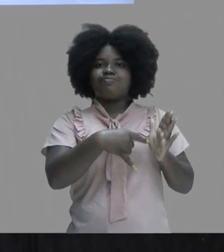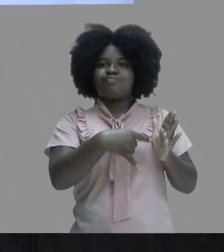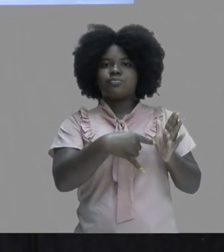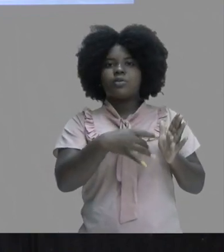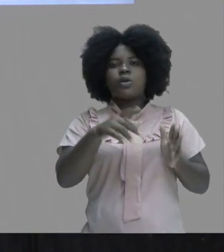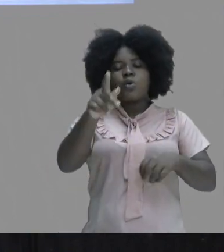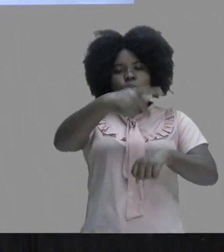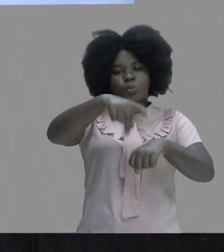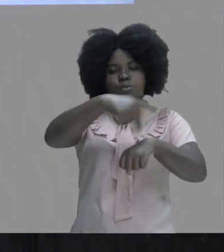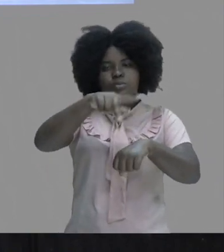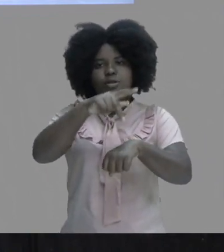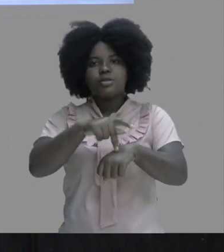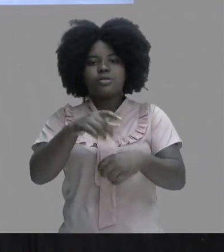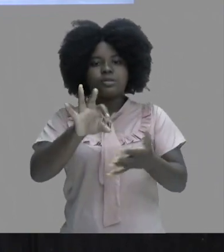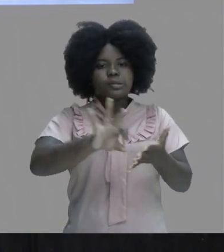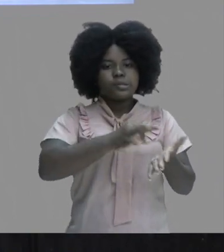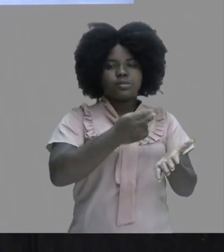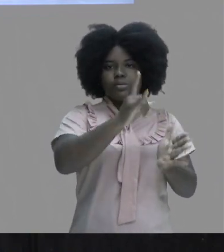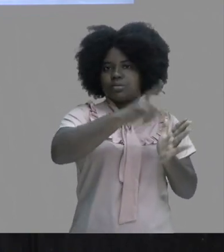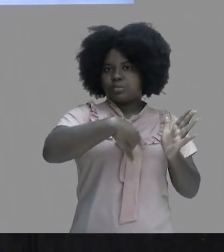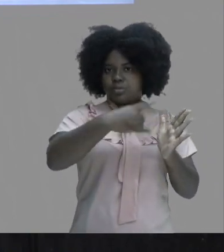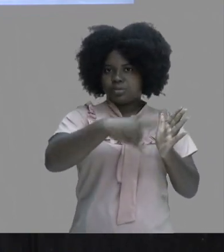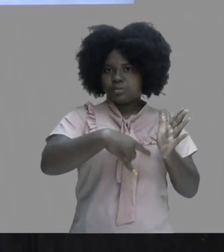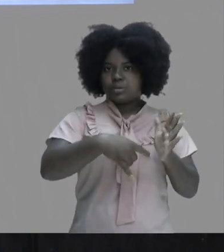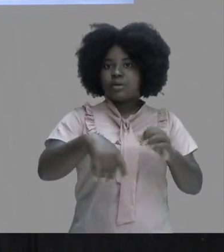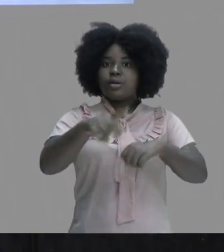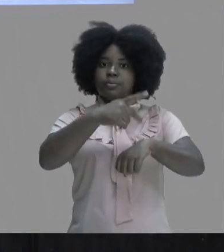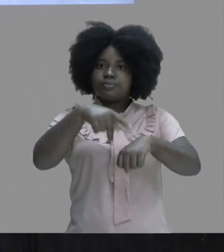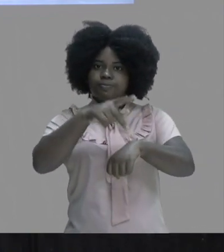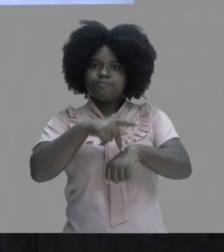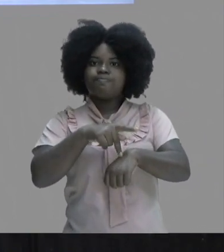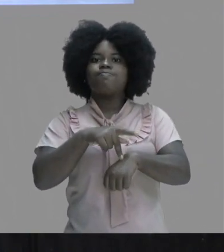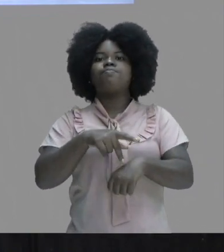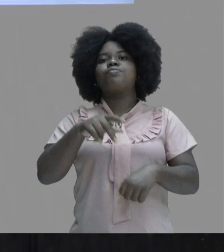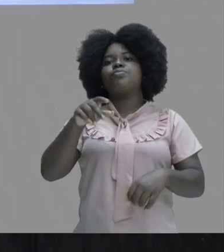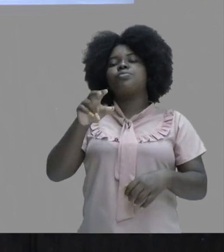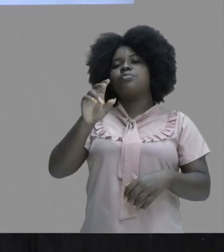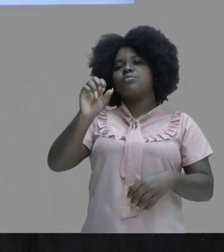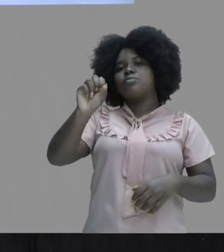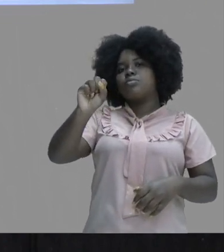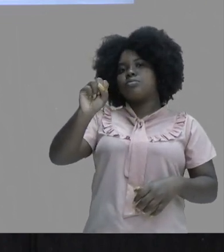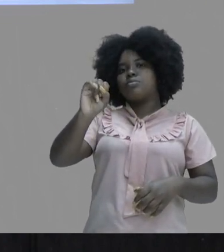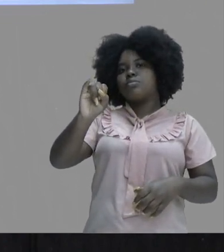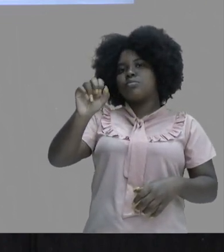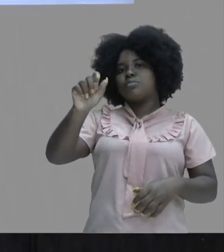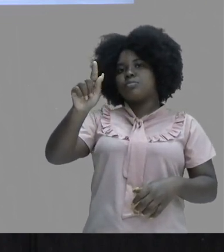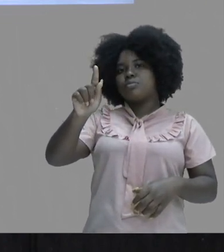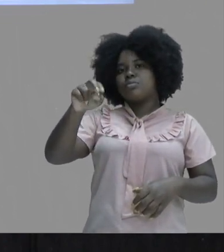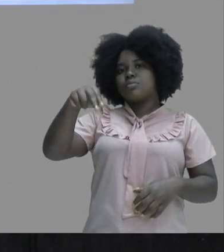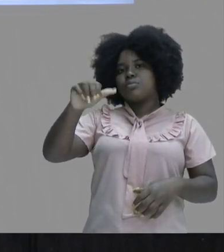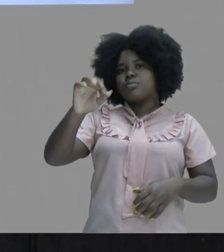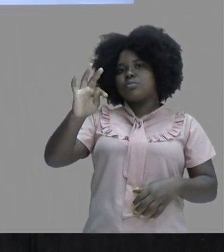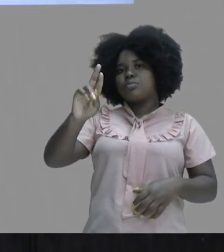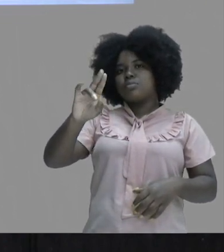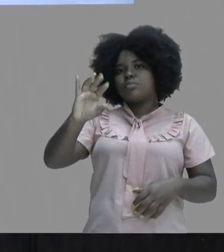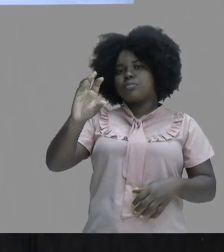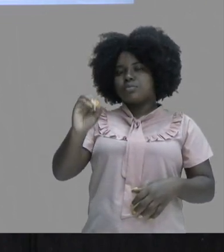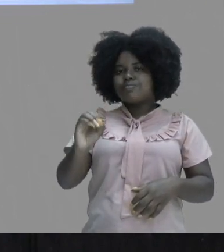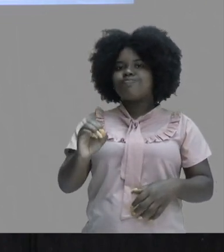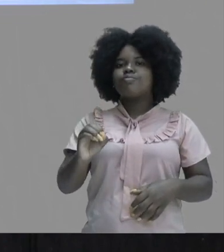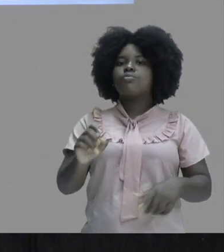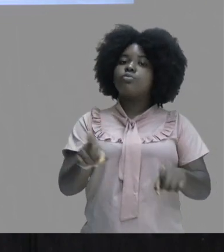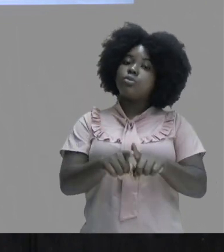a declaração são chamados de países signatários. Signatário vem de assinatura.